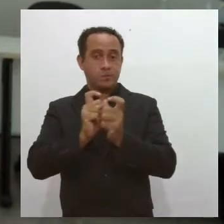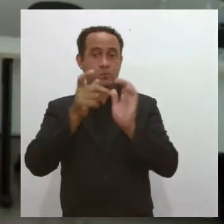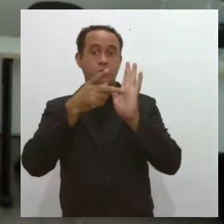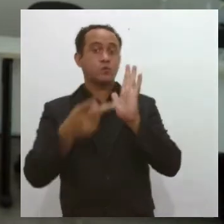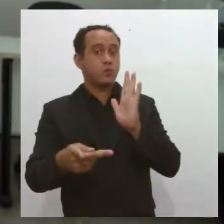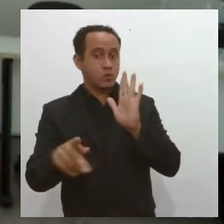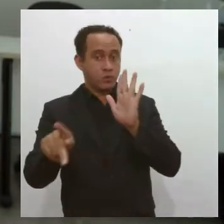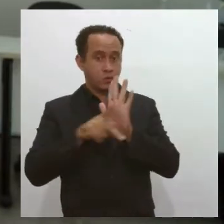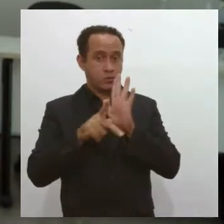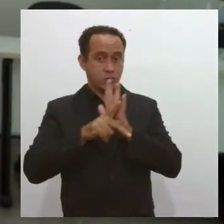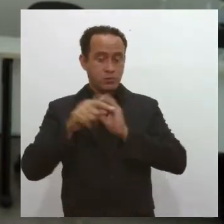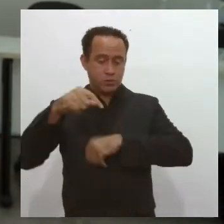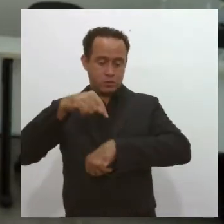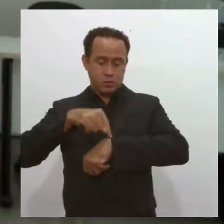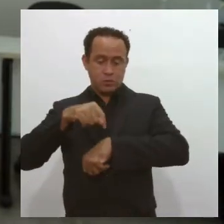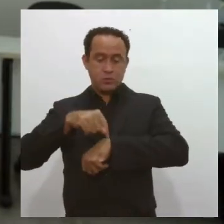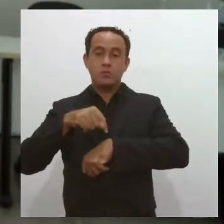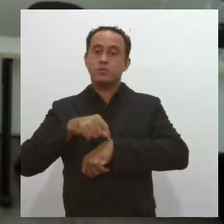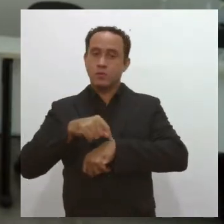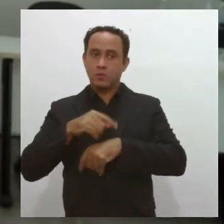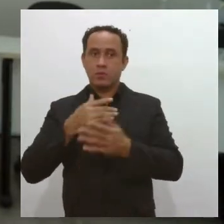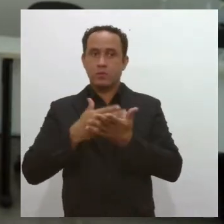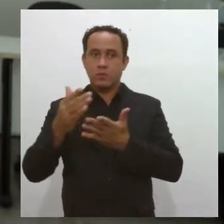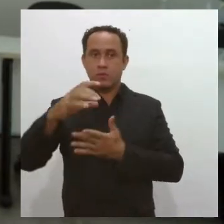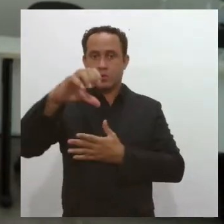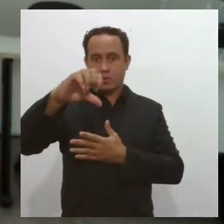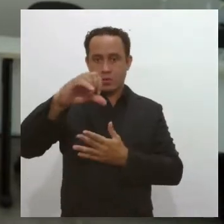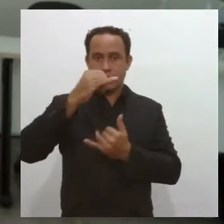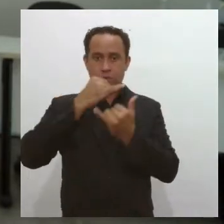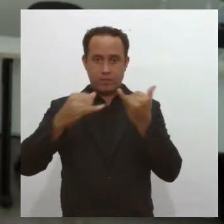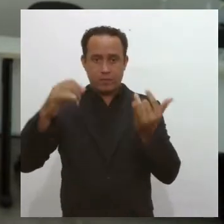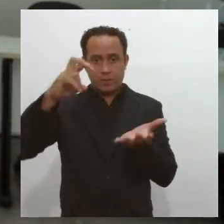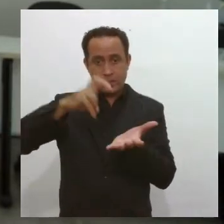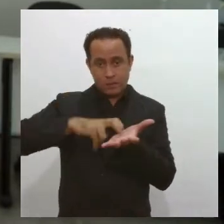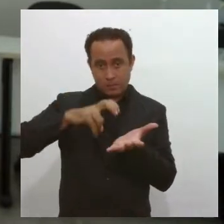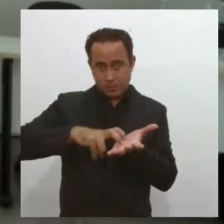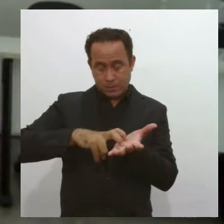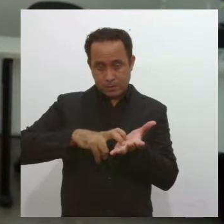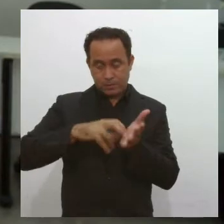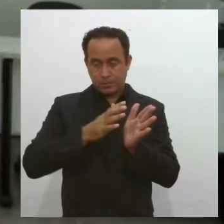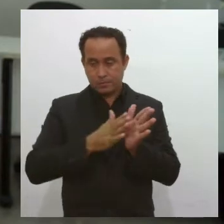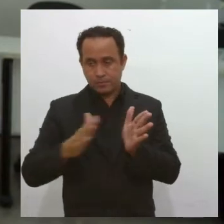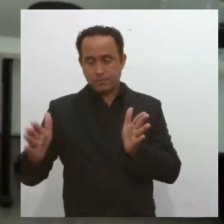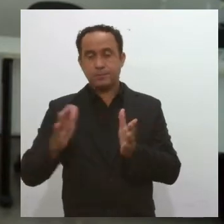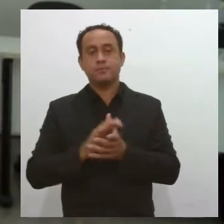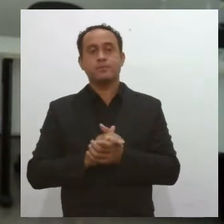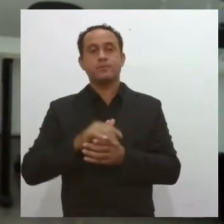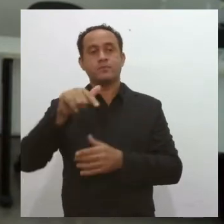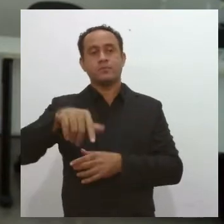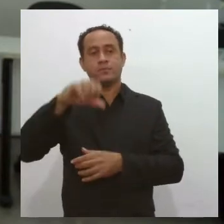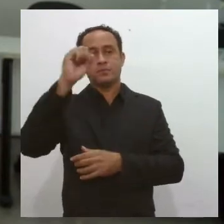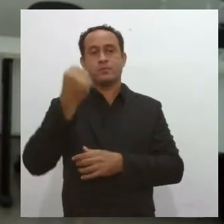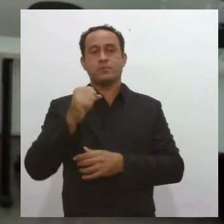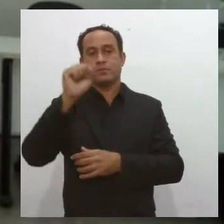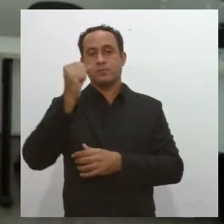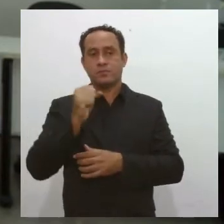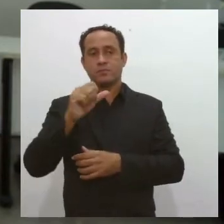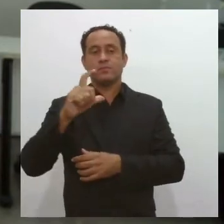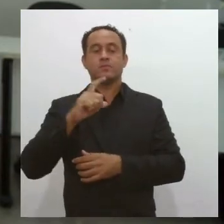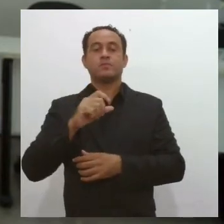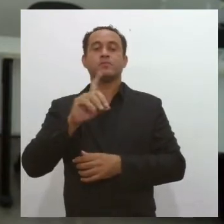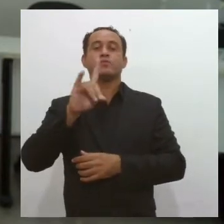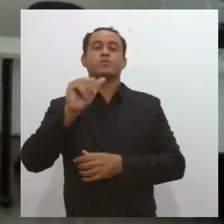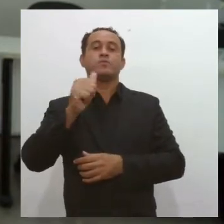projetos no horário regimental que começa às 9h30 da manhã. E ainda, aqui em Sergipe, Valquíria, entre os